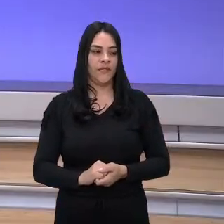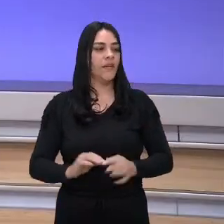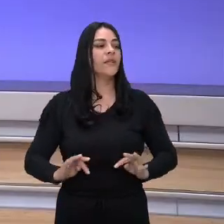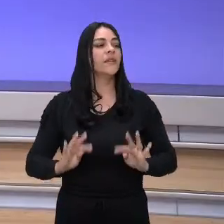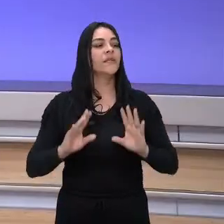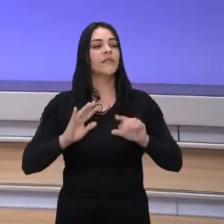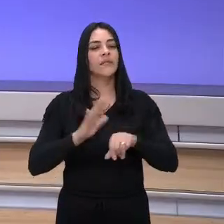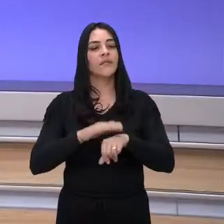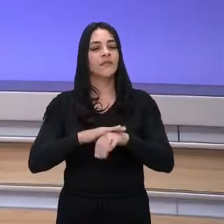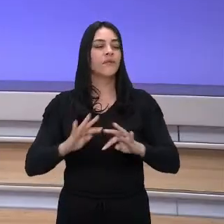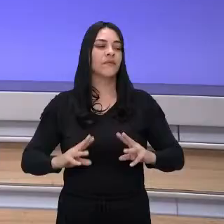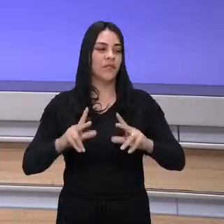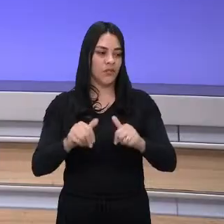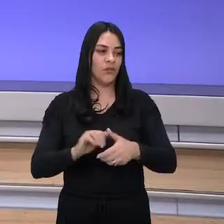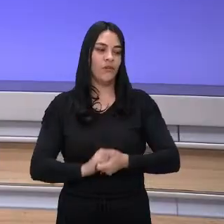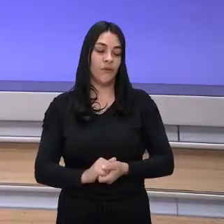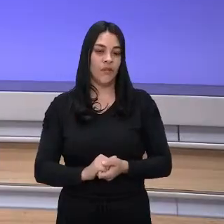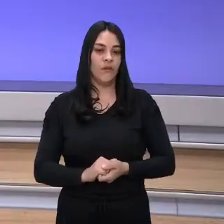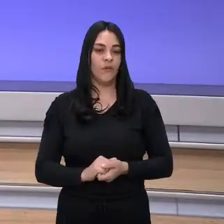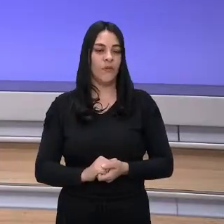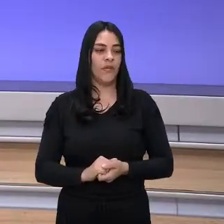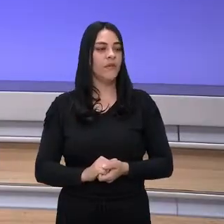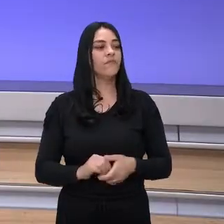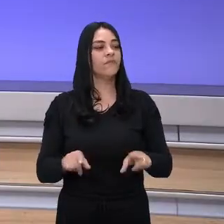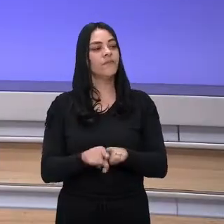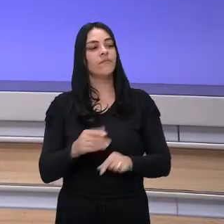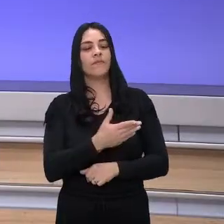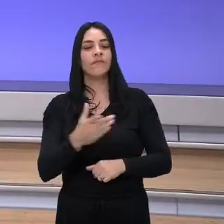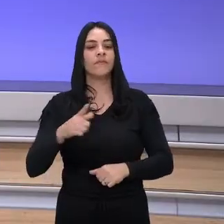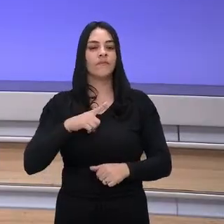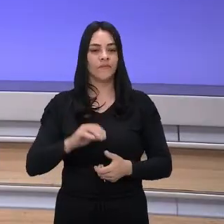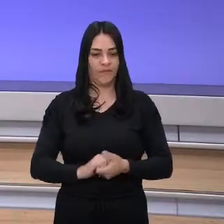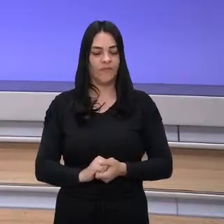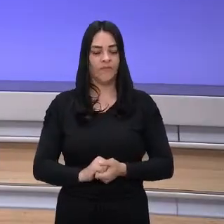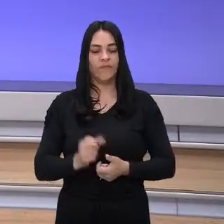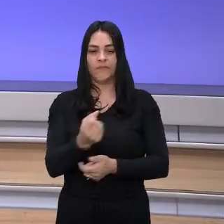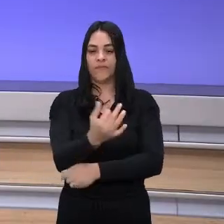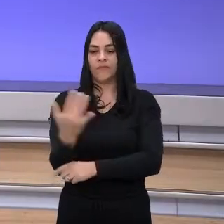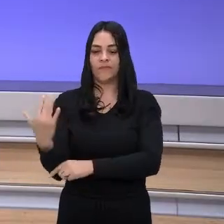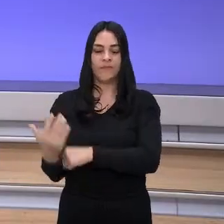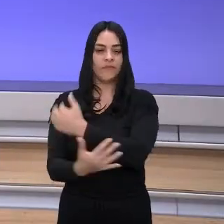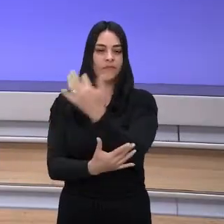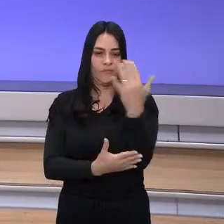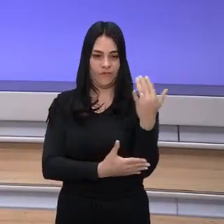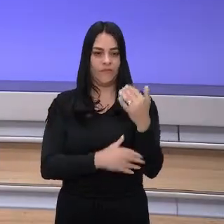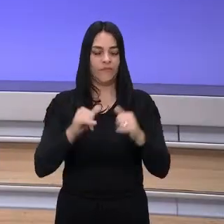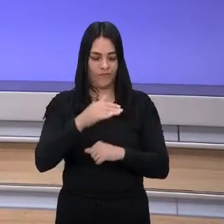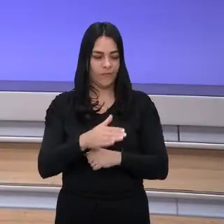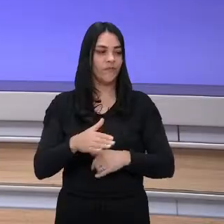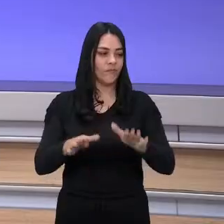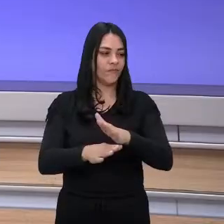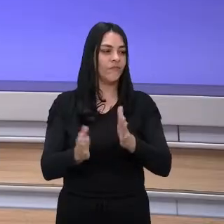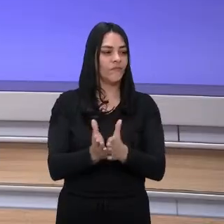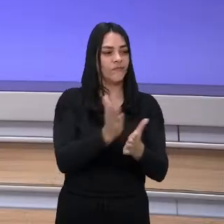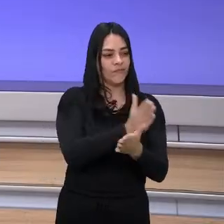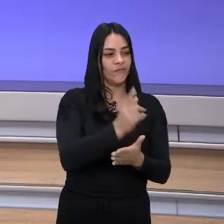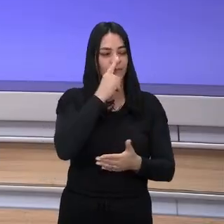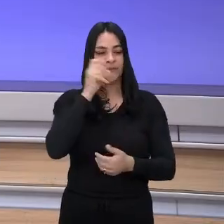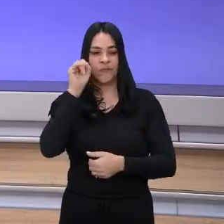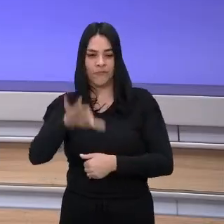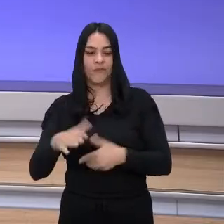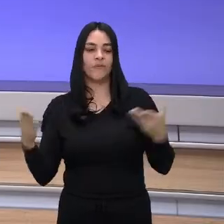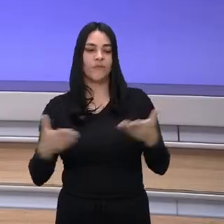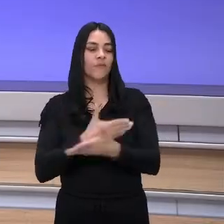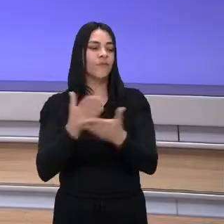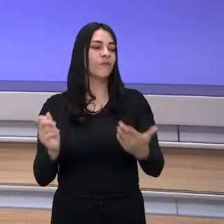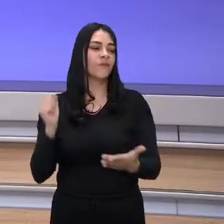da metade do nosso resíduo gerado no Brasil, porque o resíduo orgânico ele é mais da metade do nosso resíduo. Hoje nós